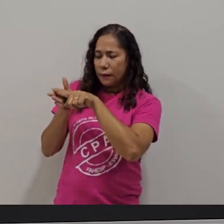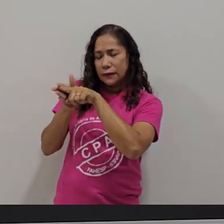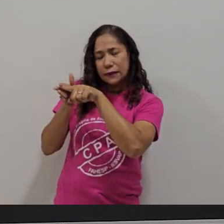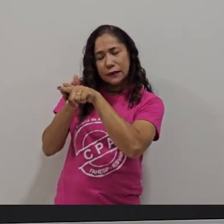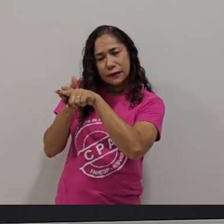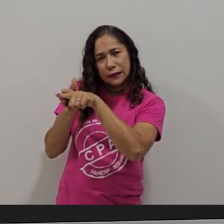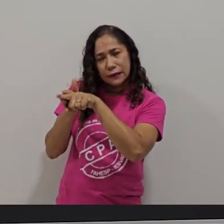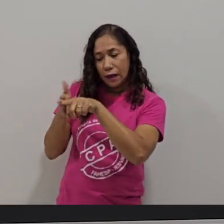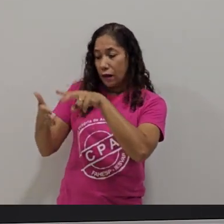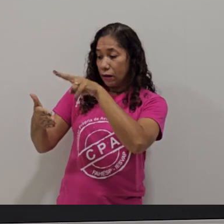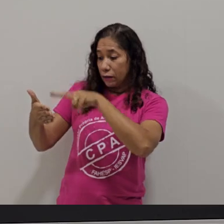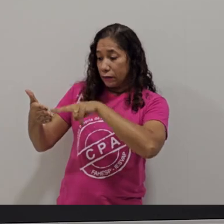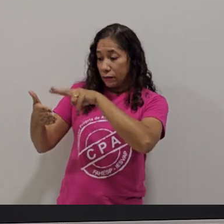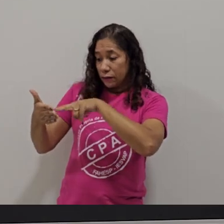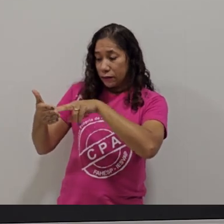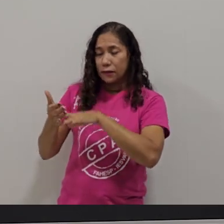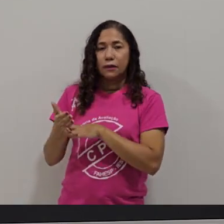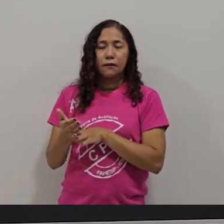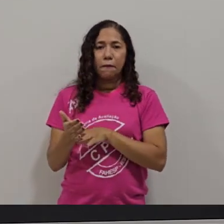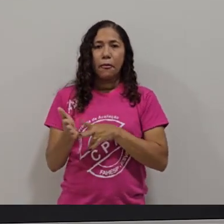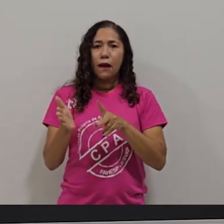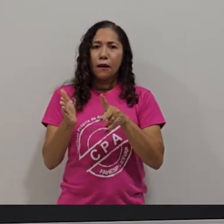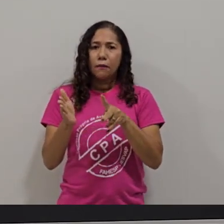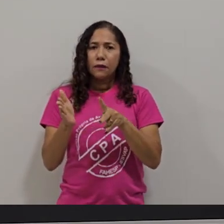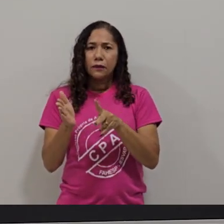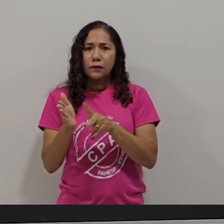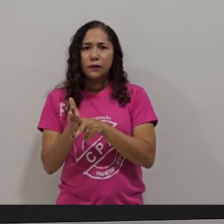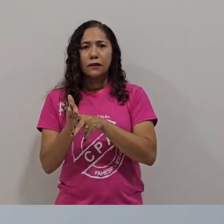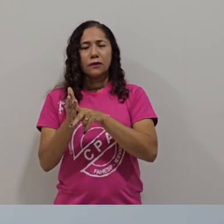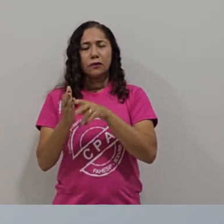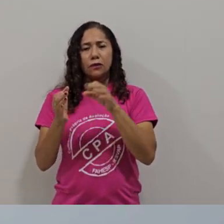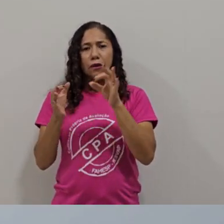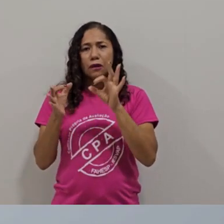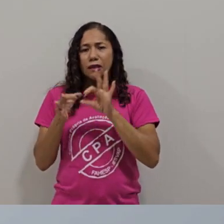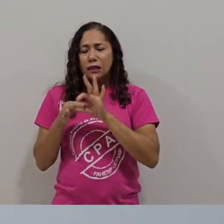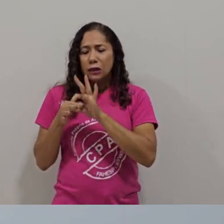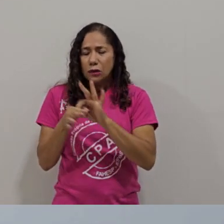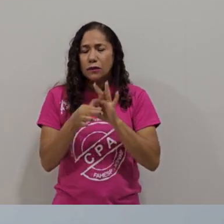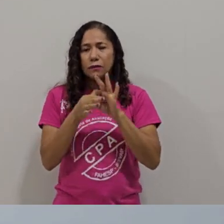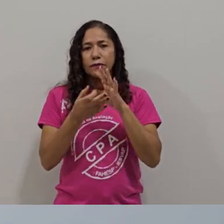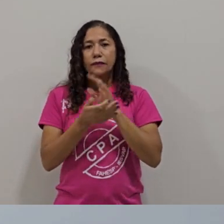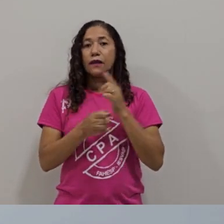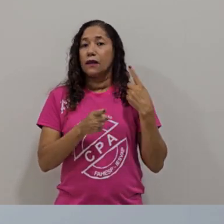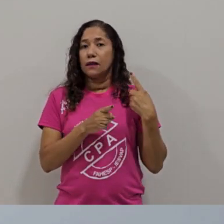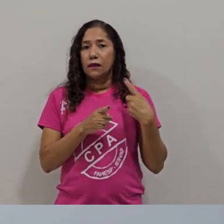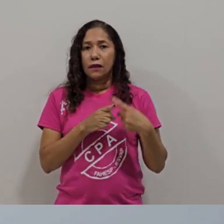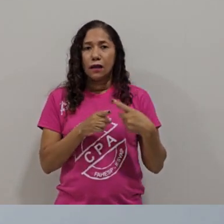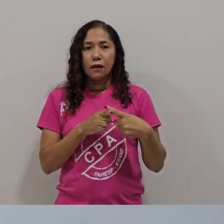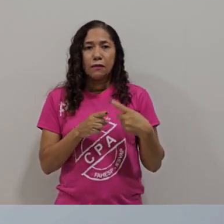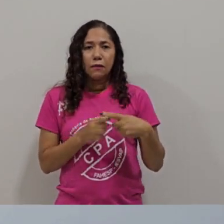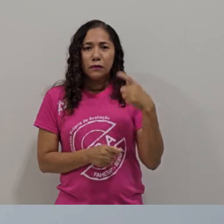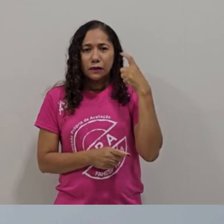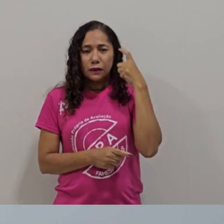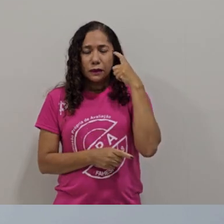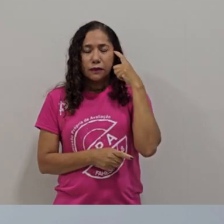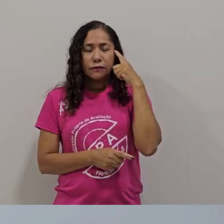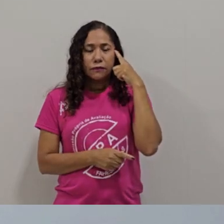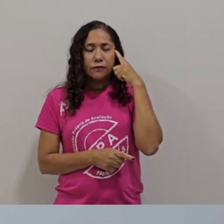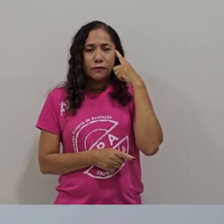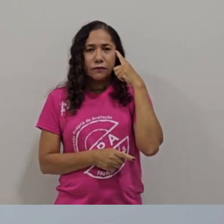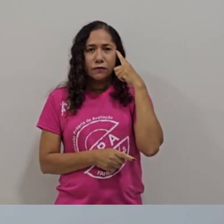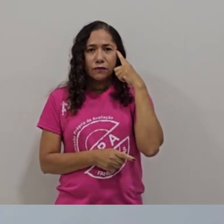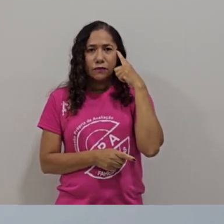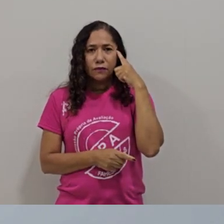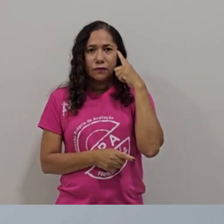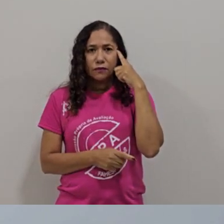Então, é um projeto integrador que envolveu bastante a turma. Até porque, se parando para pensar, né?